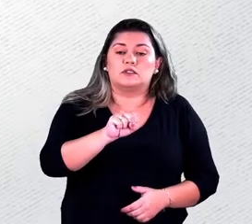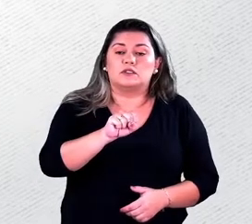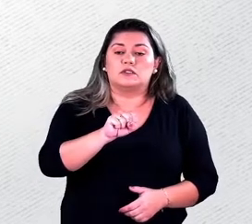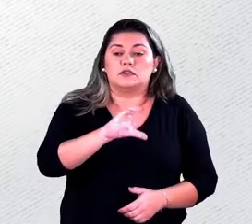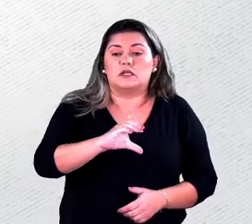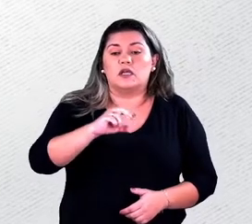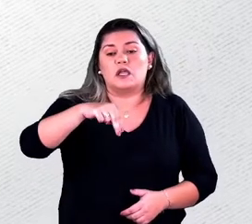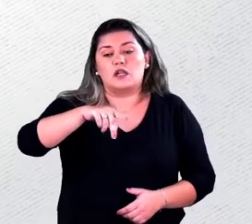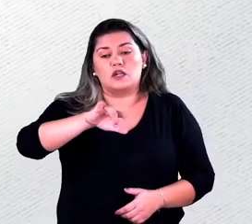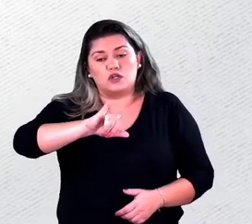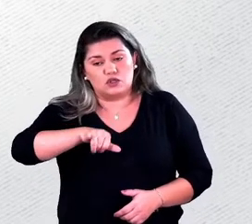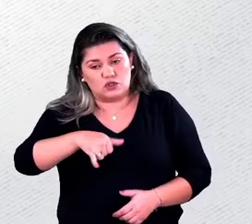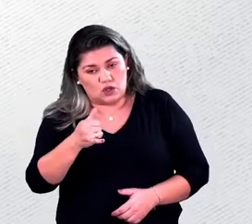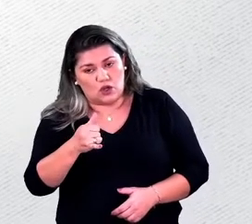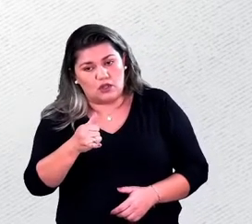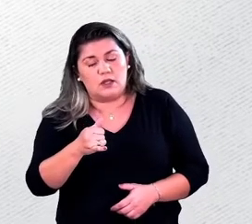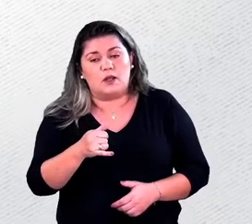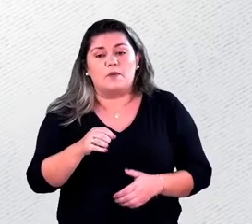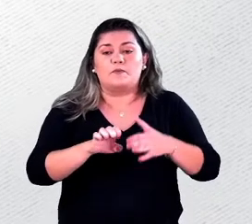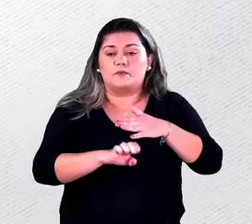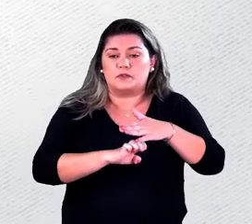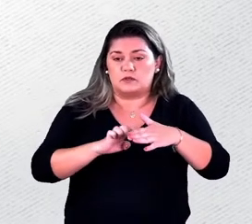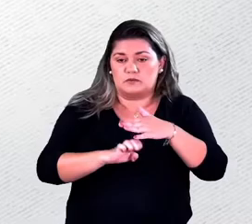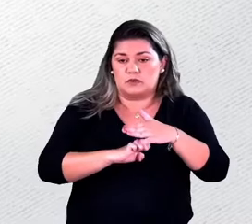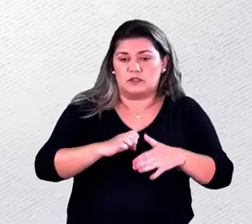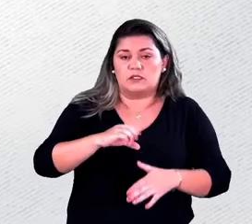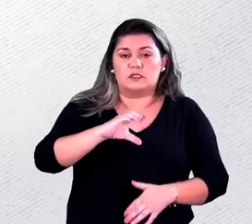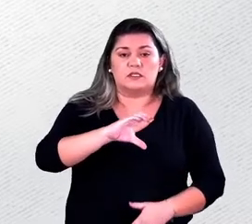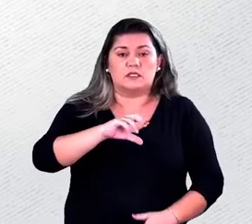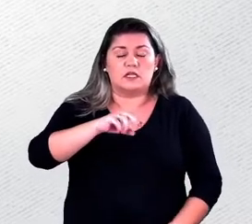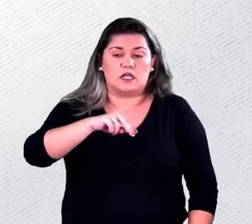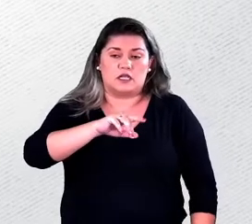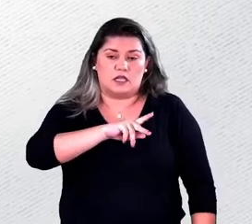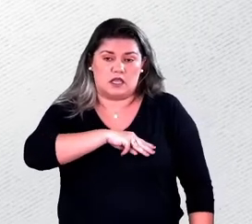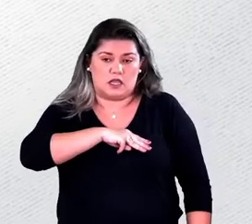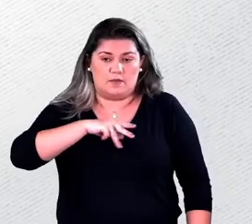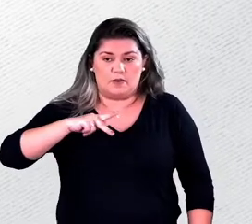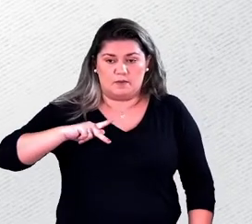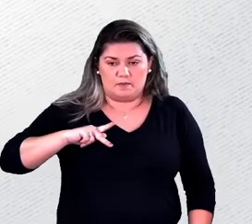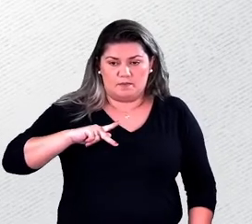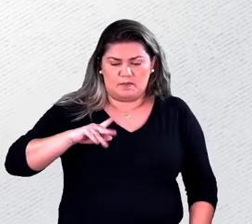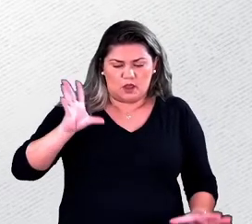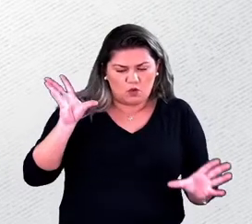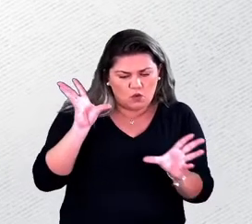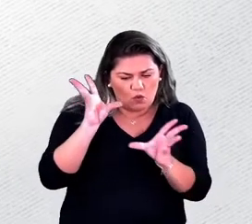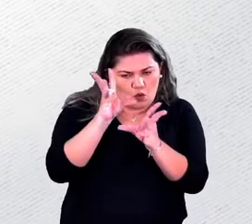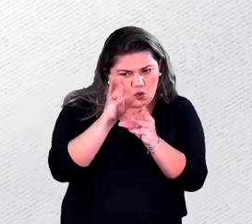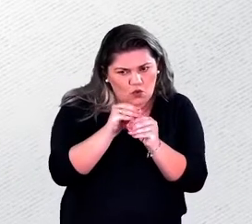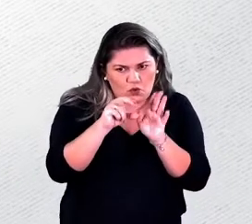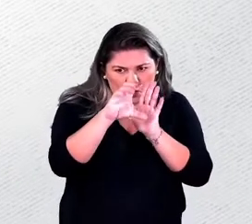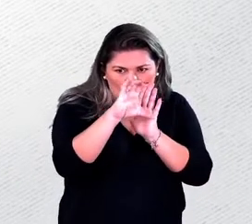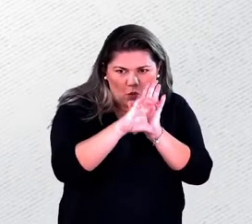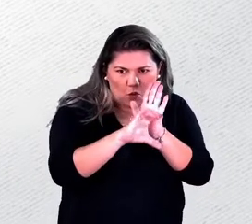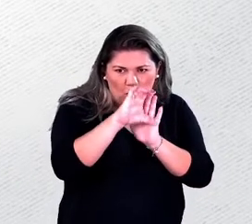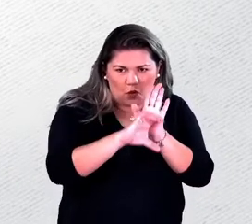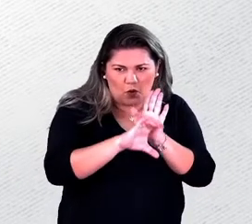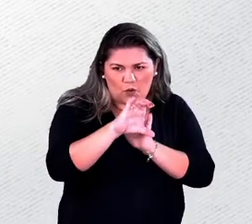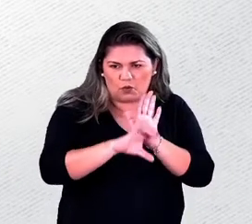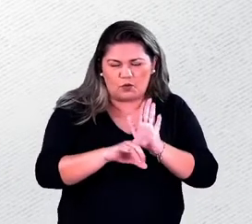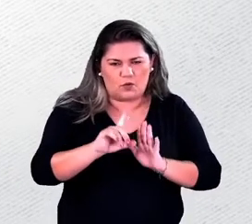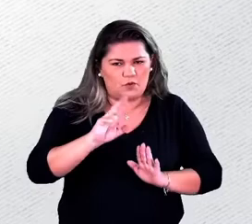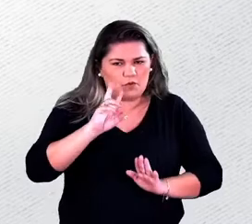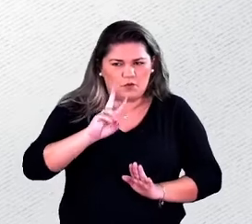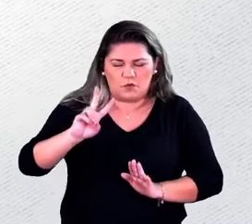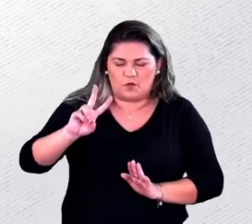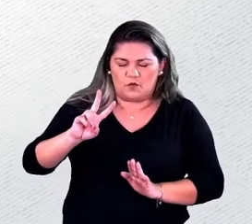boas práticas em falência e Recuperação de empresa do cnmp abreviando o seu currículo pois não viemos aqui para me